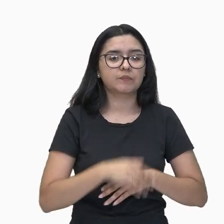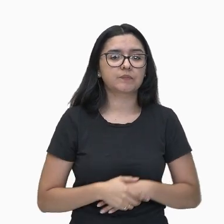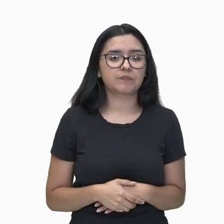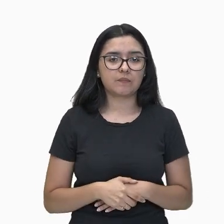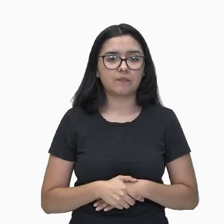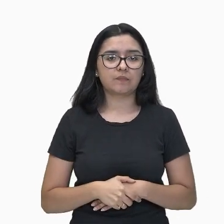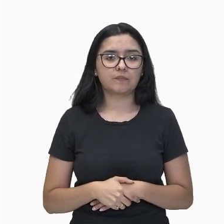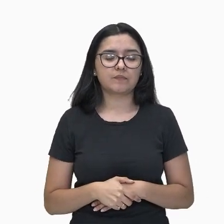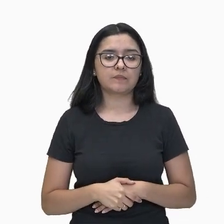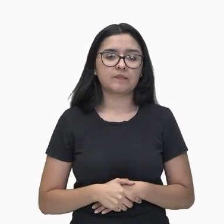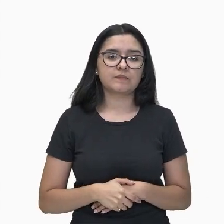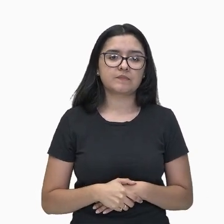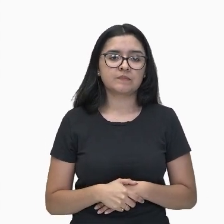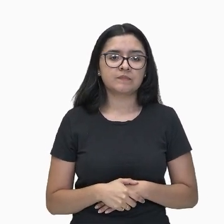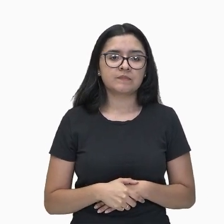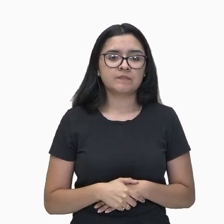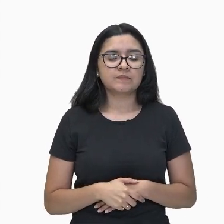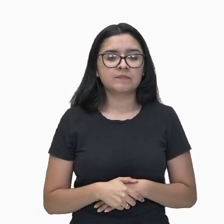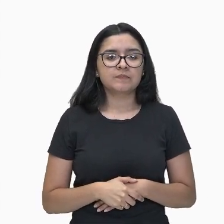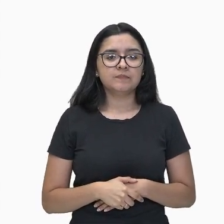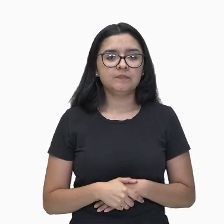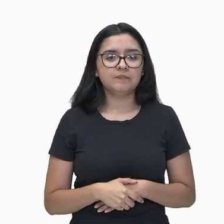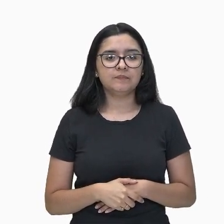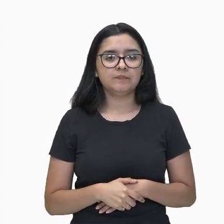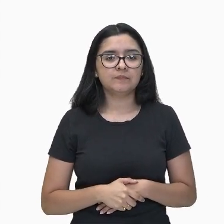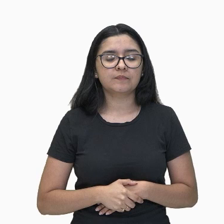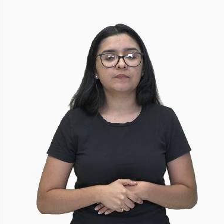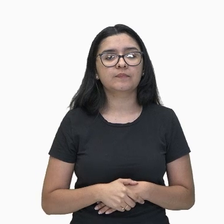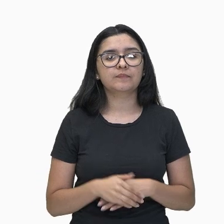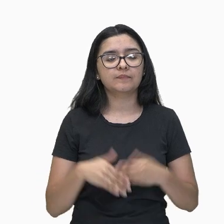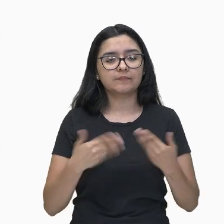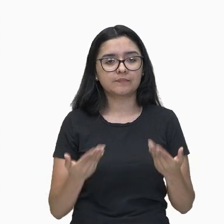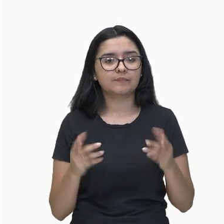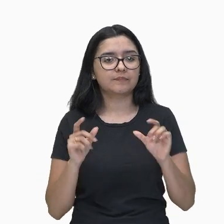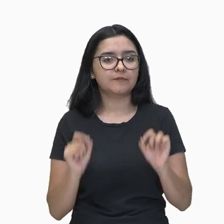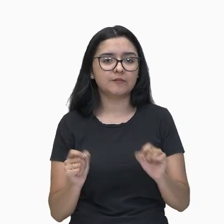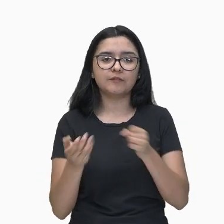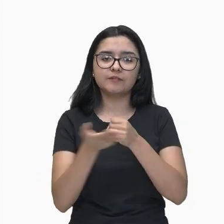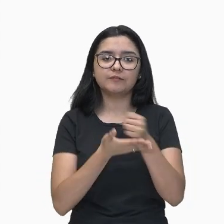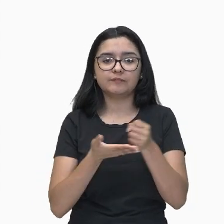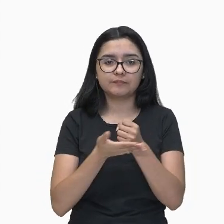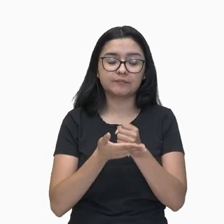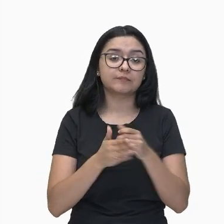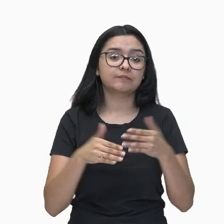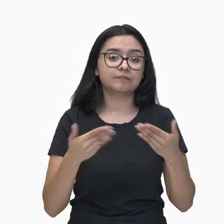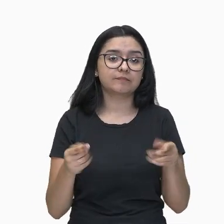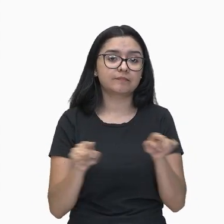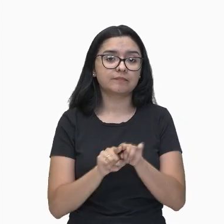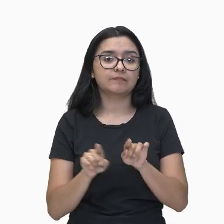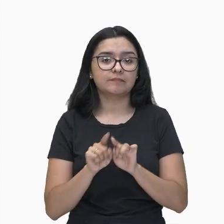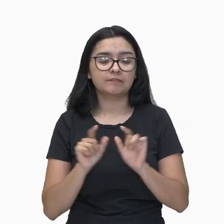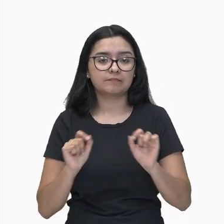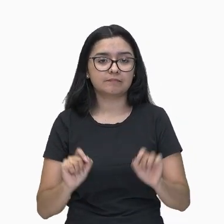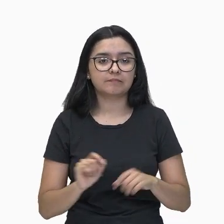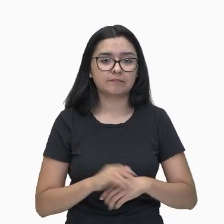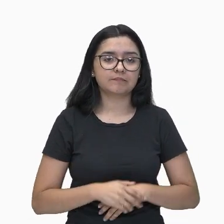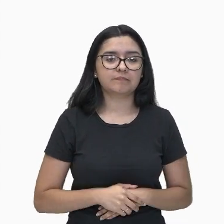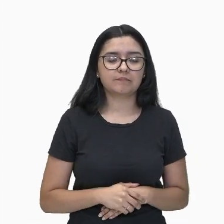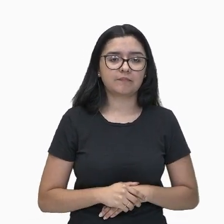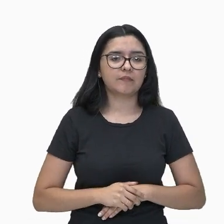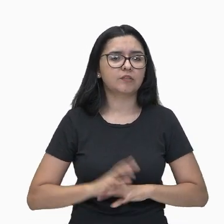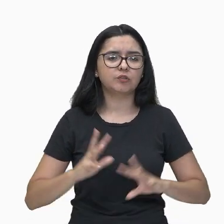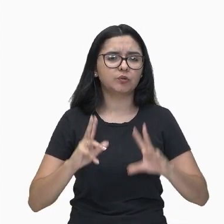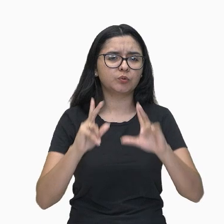nós estamos falando dos fundamentos, os princípios e as causas de todas as